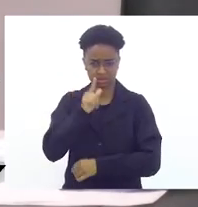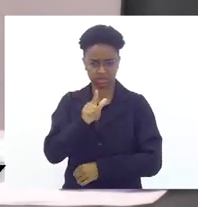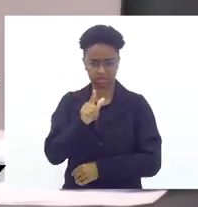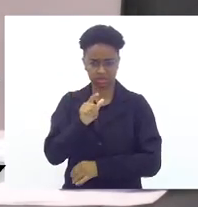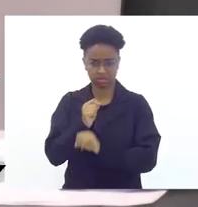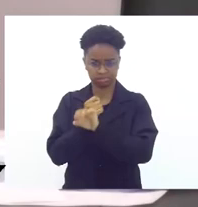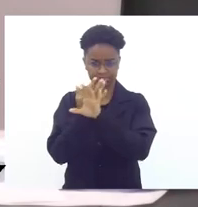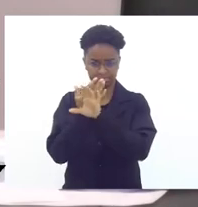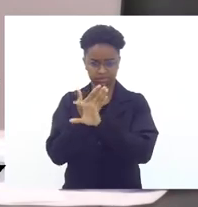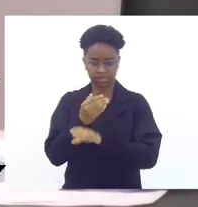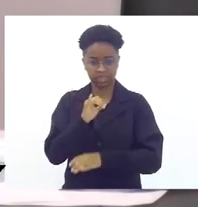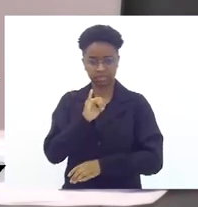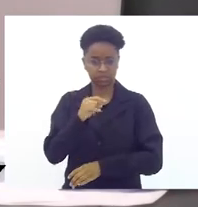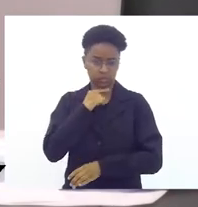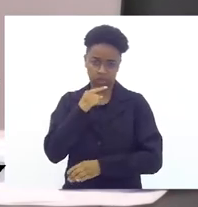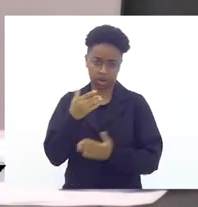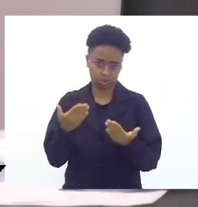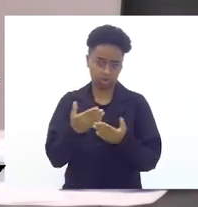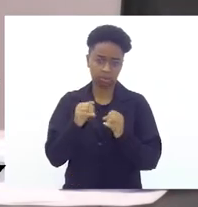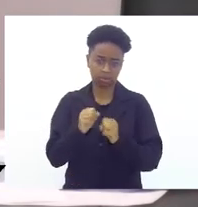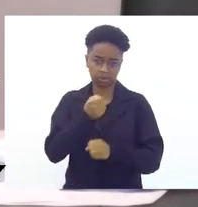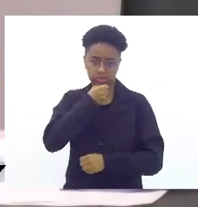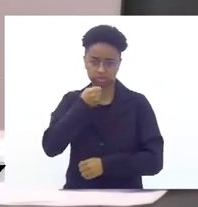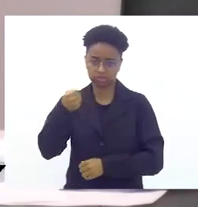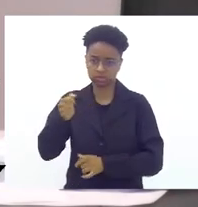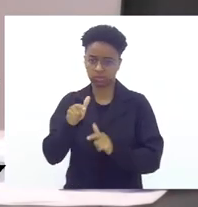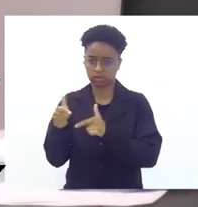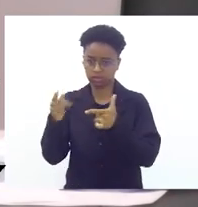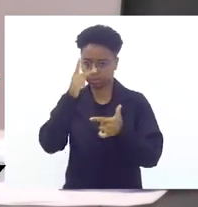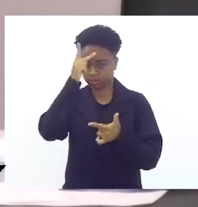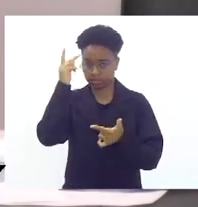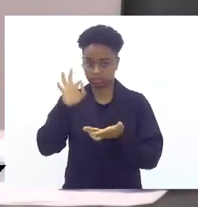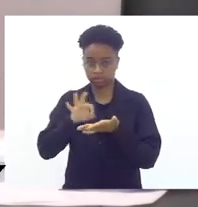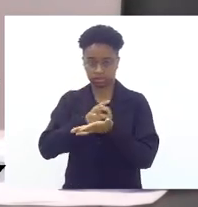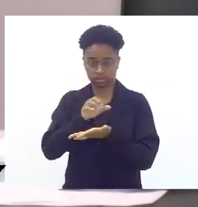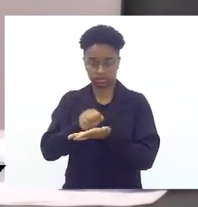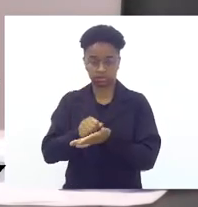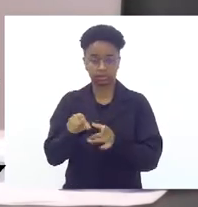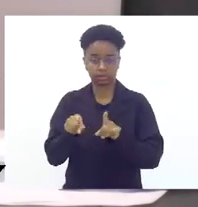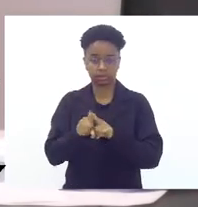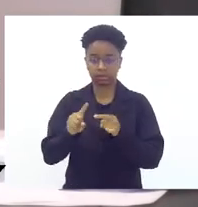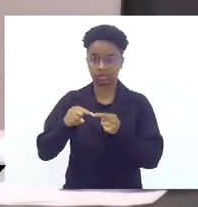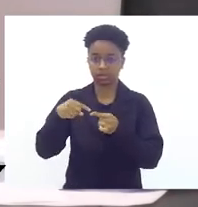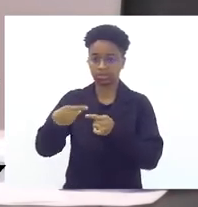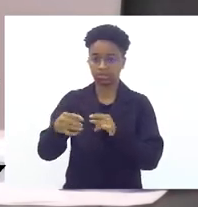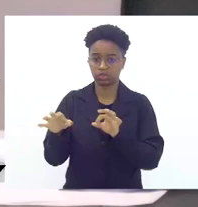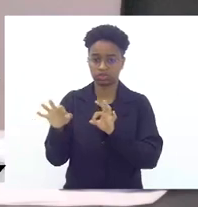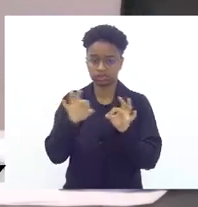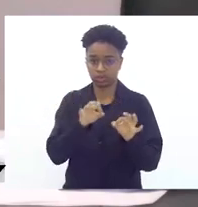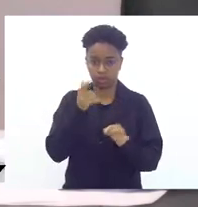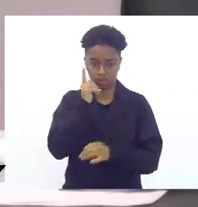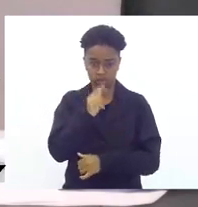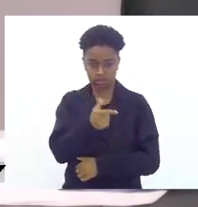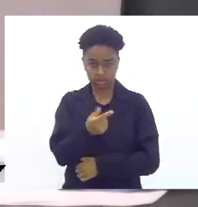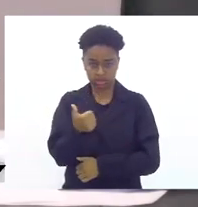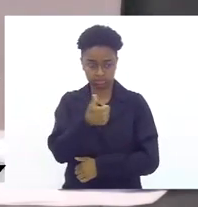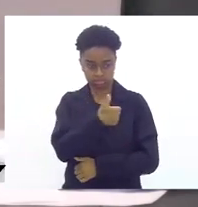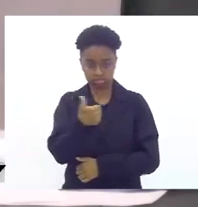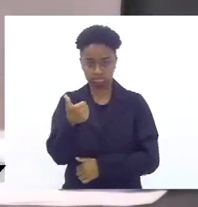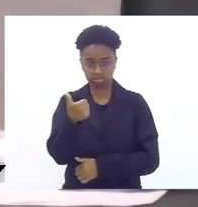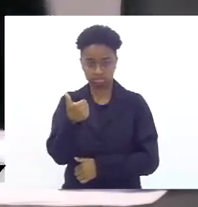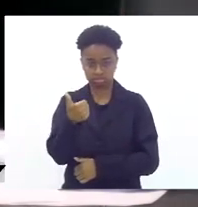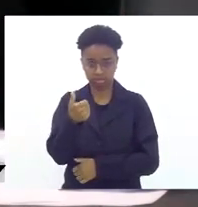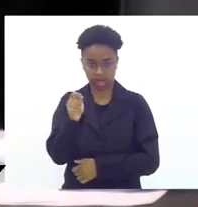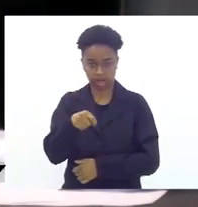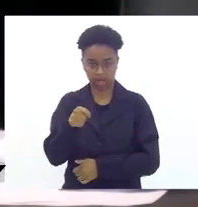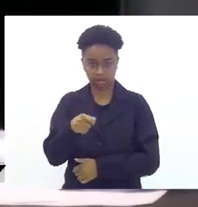se ela não entrar agora a gente pode passar para as pessoas que estão escritas e ouvi-la mais adiante Vocês conseguem colocar a